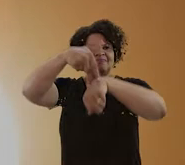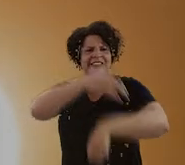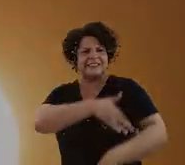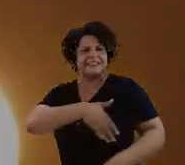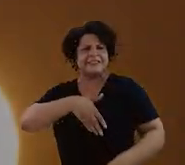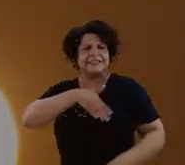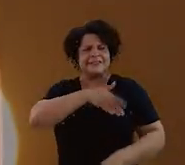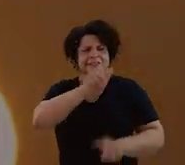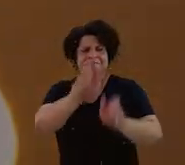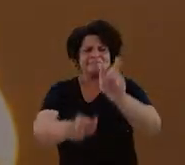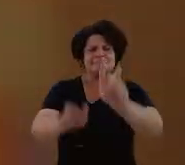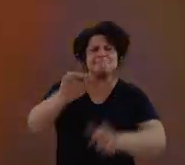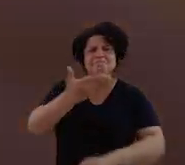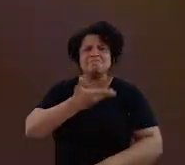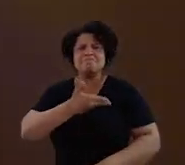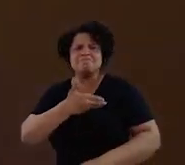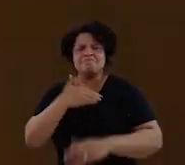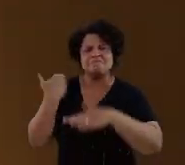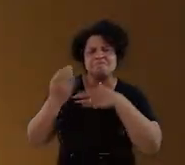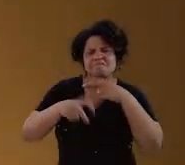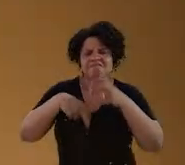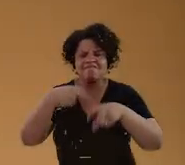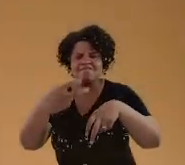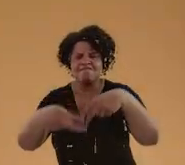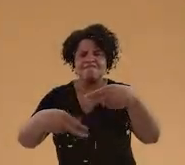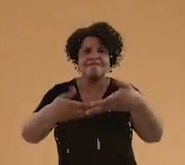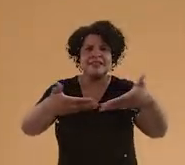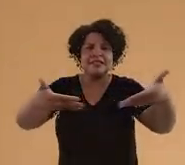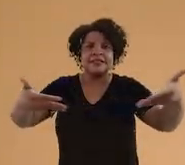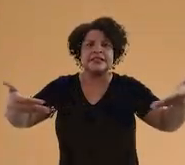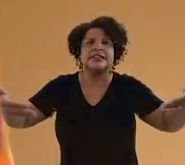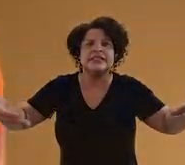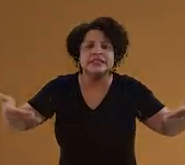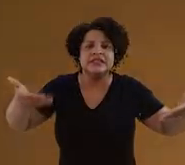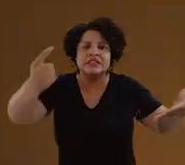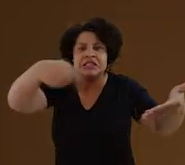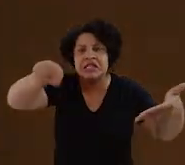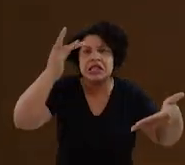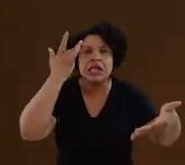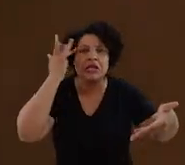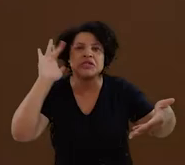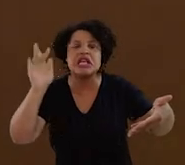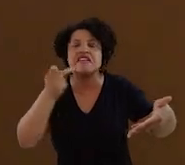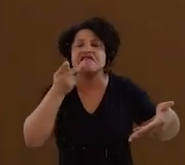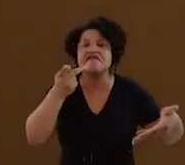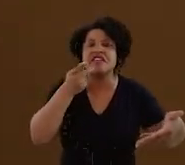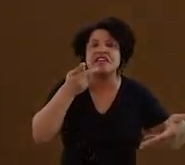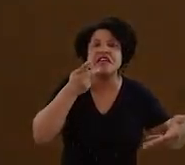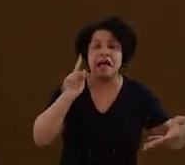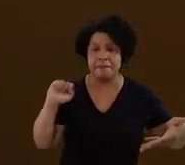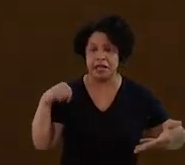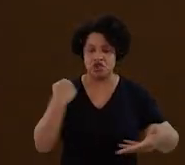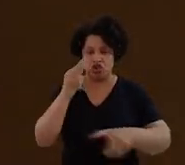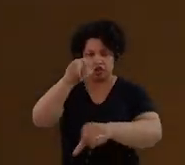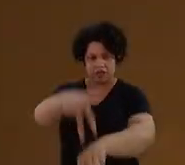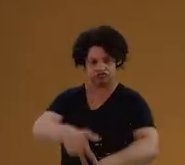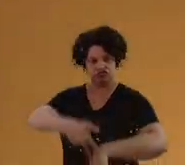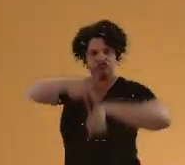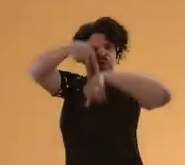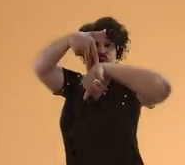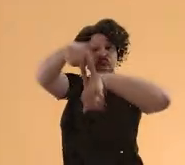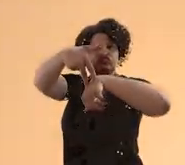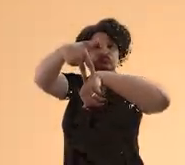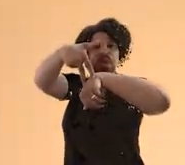som, aperta o boom, aperta o playboy. Quem não sabe o que fala. Lefascista e a cronista tá na pista, jogando machista